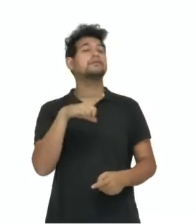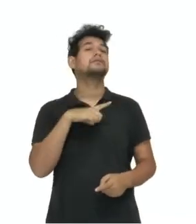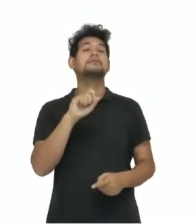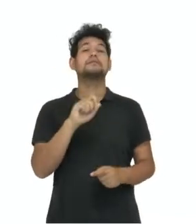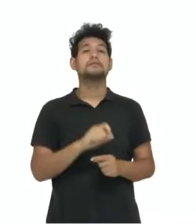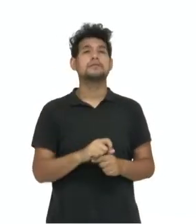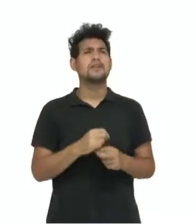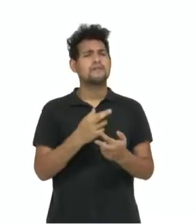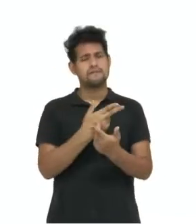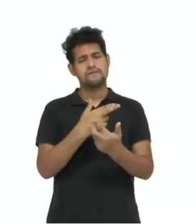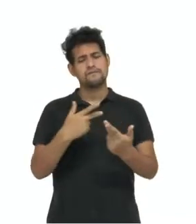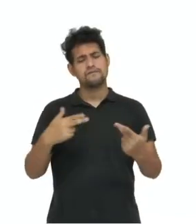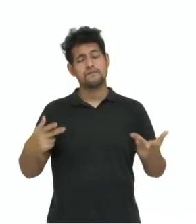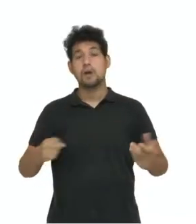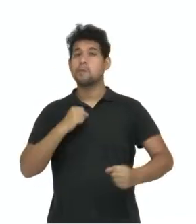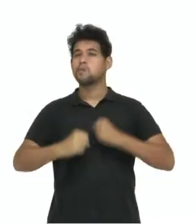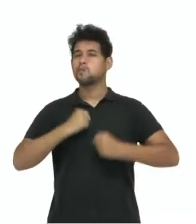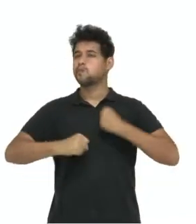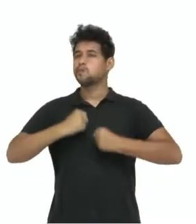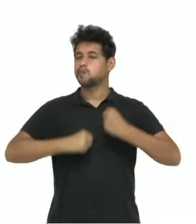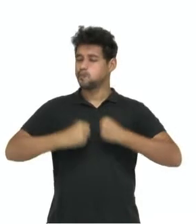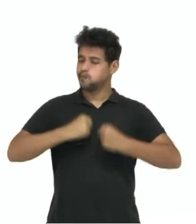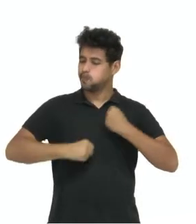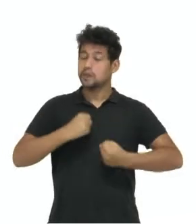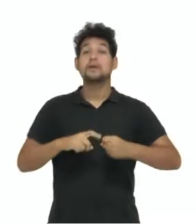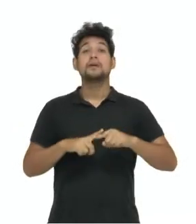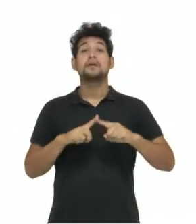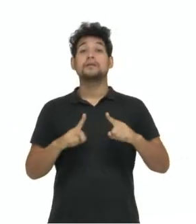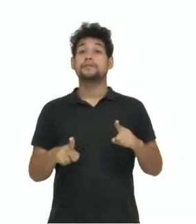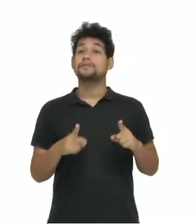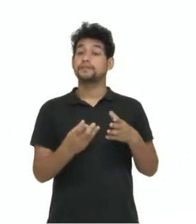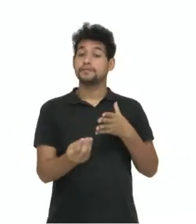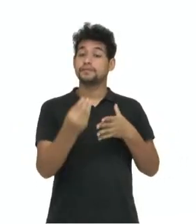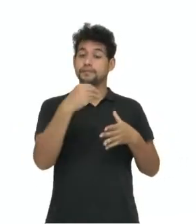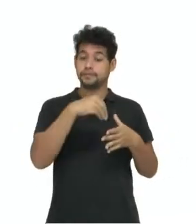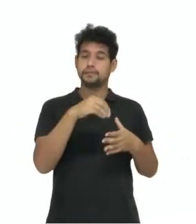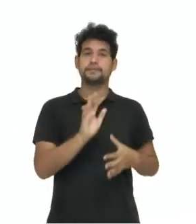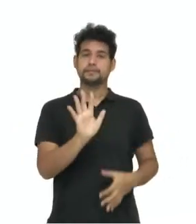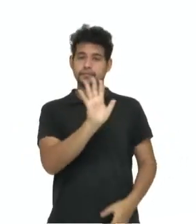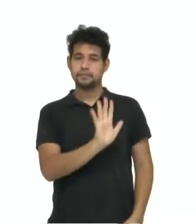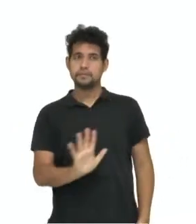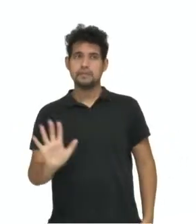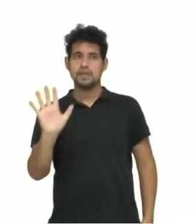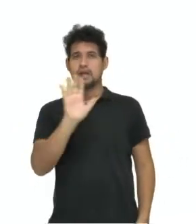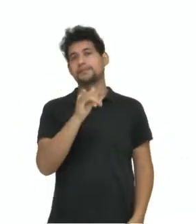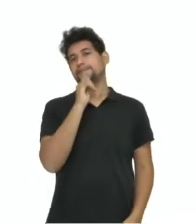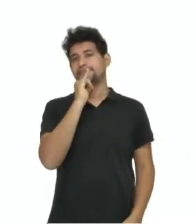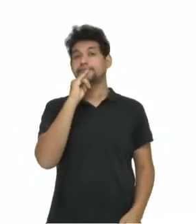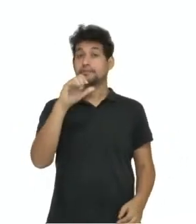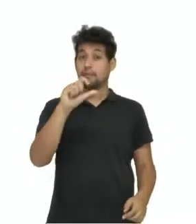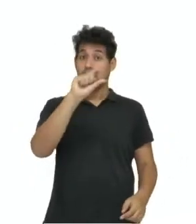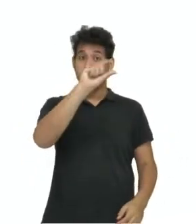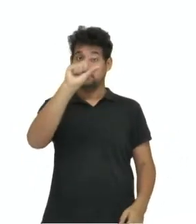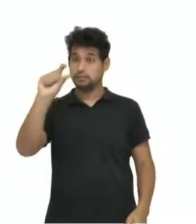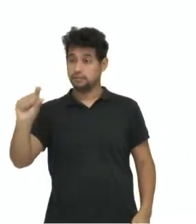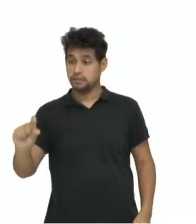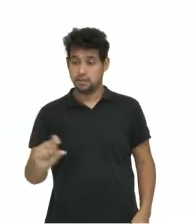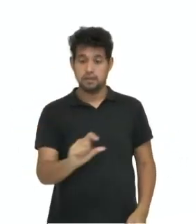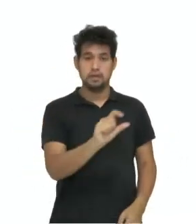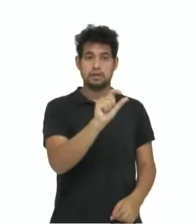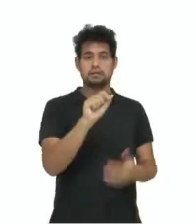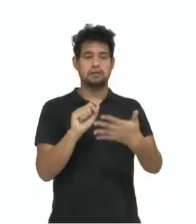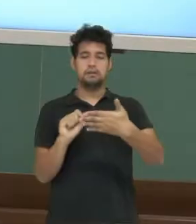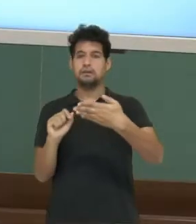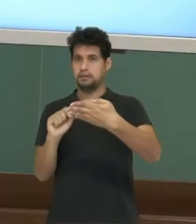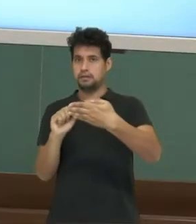de corrida. E o espaço interno que nós temos para o lado de dentro dessa pista é o que